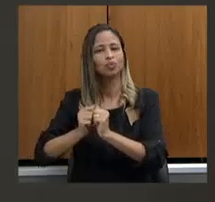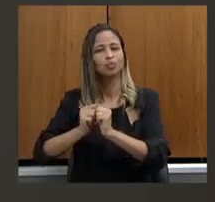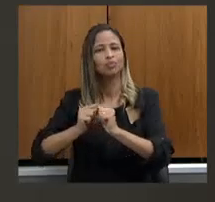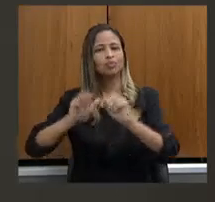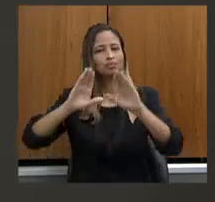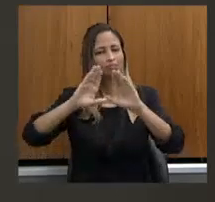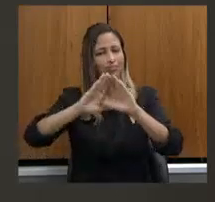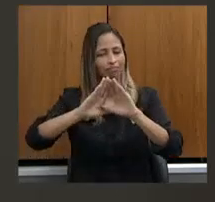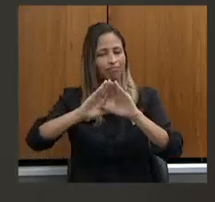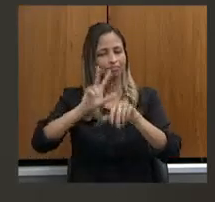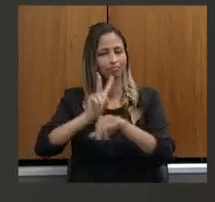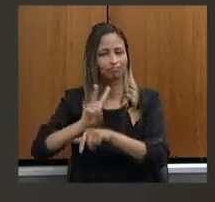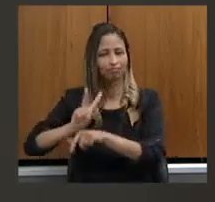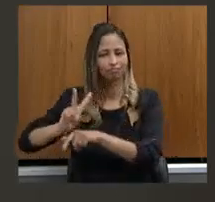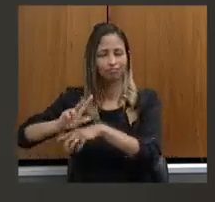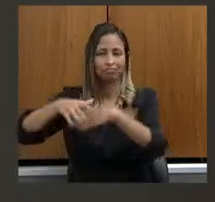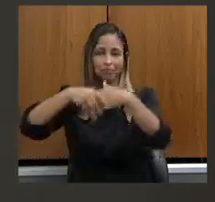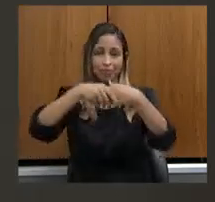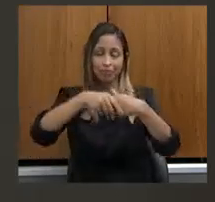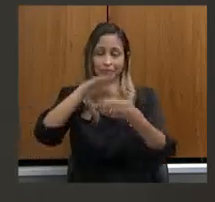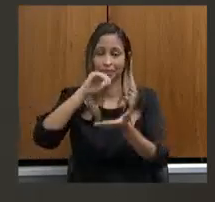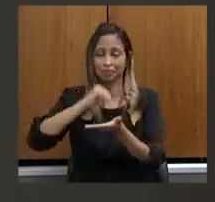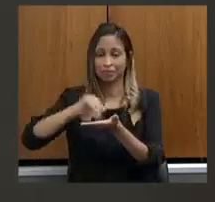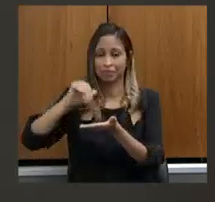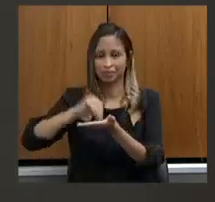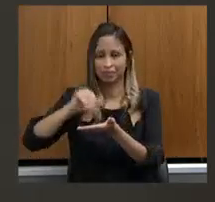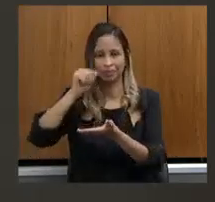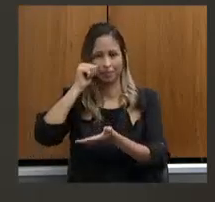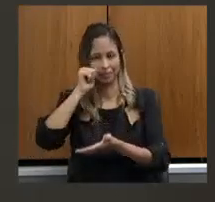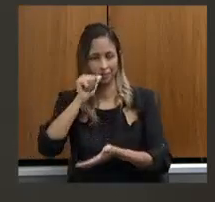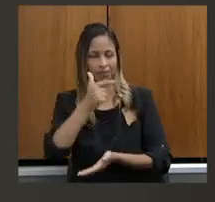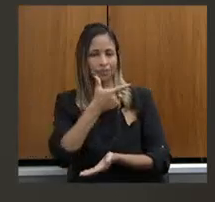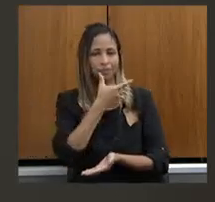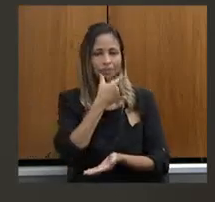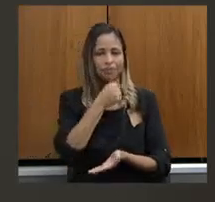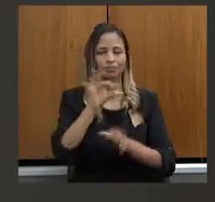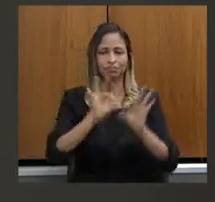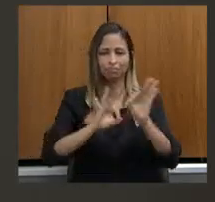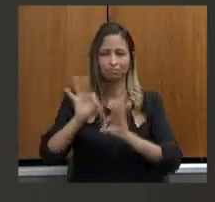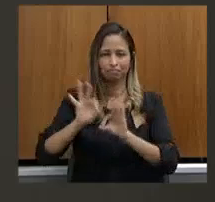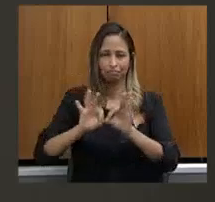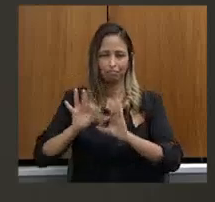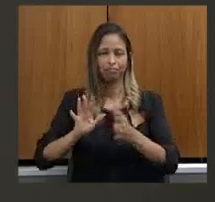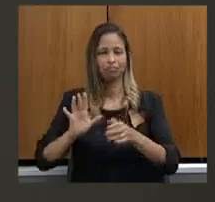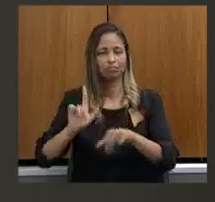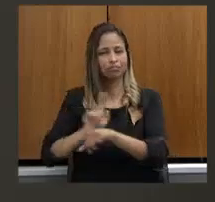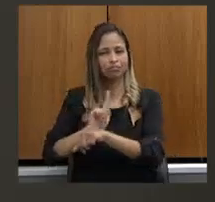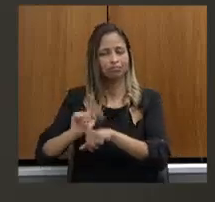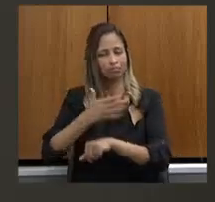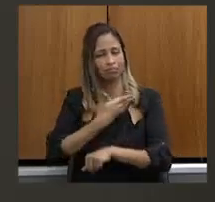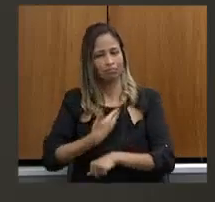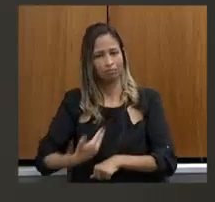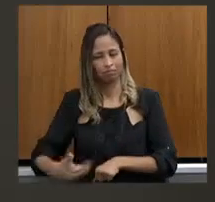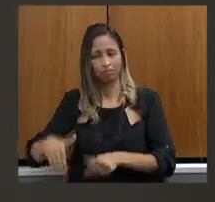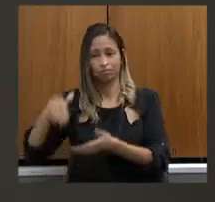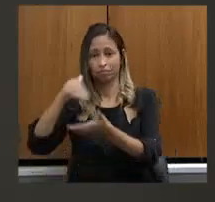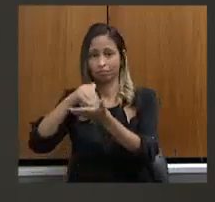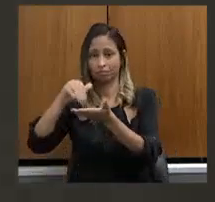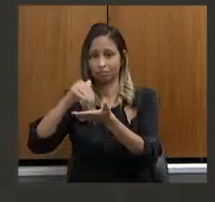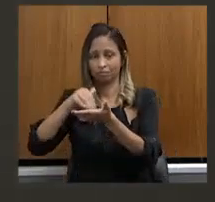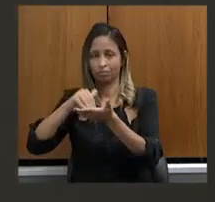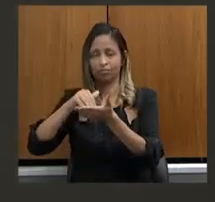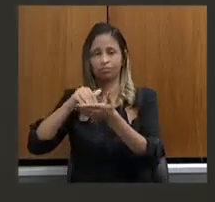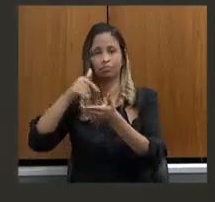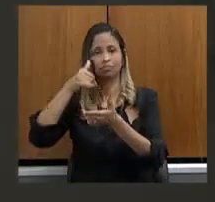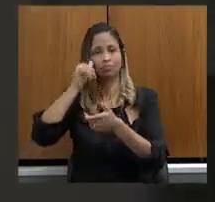Assembleia fiscaliza cumprimentar secretários a secretária de planejamento de gestão de governo secretário de